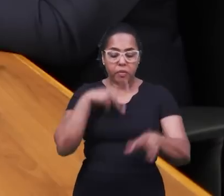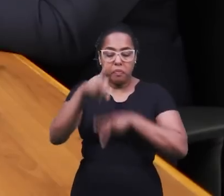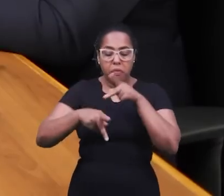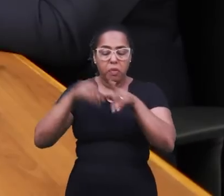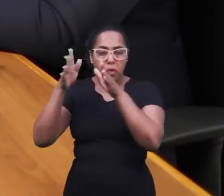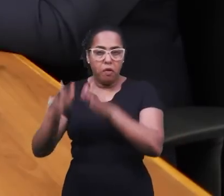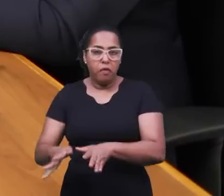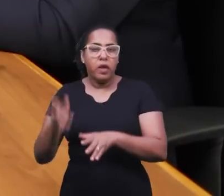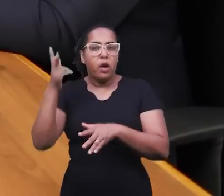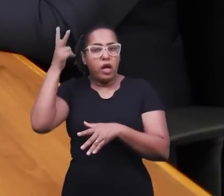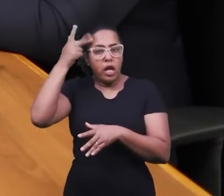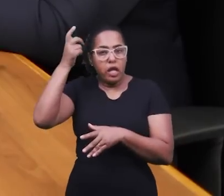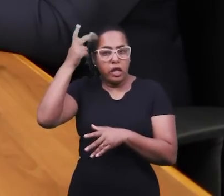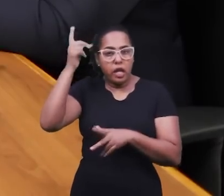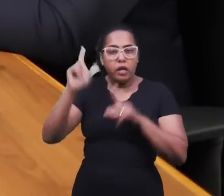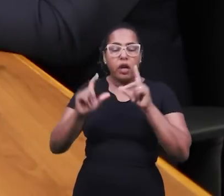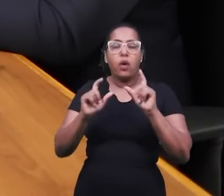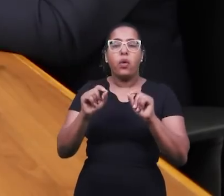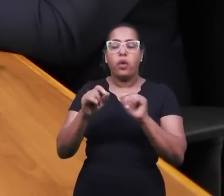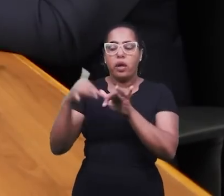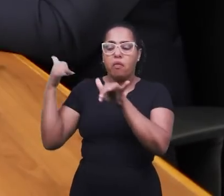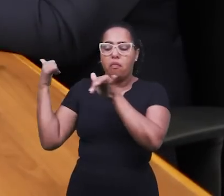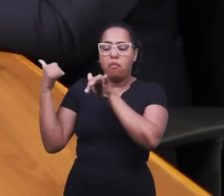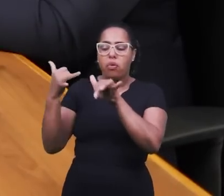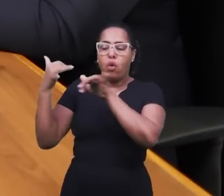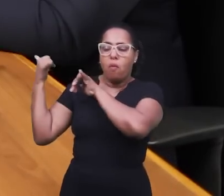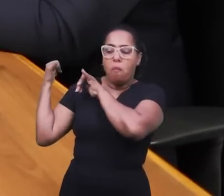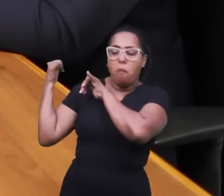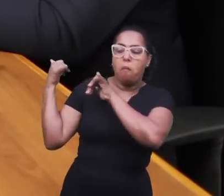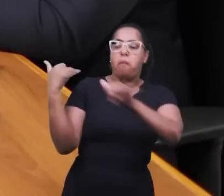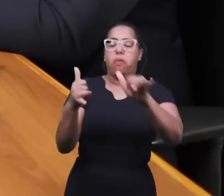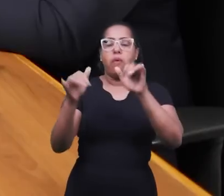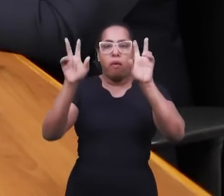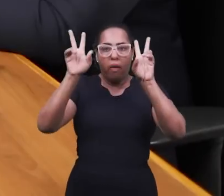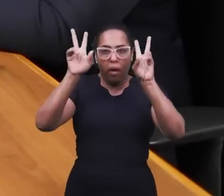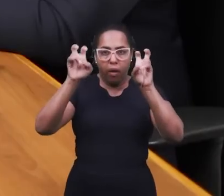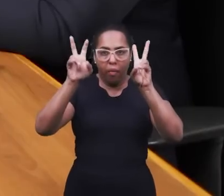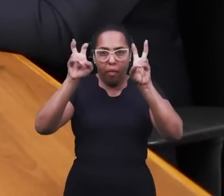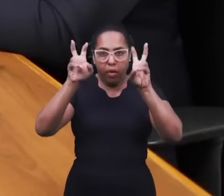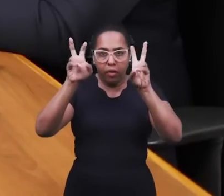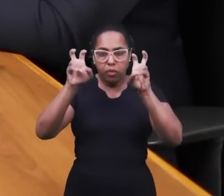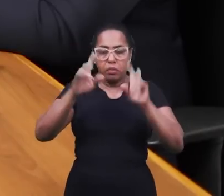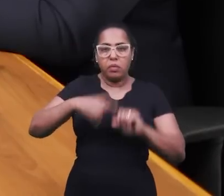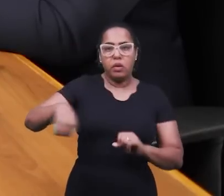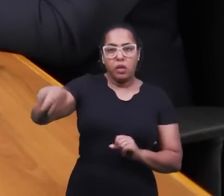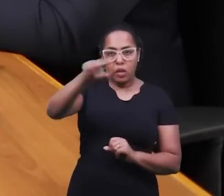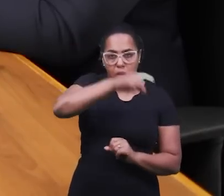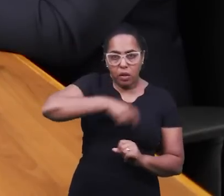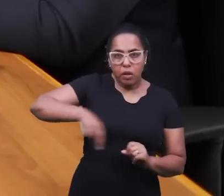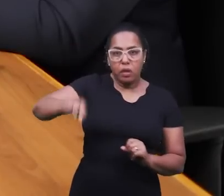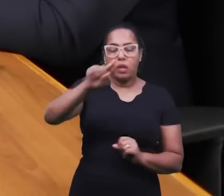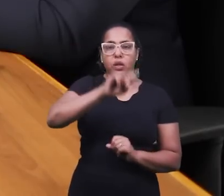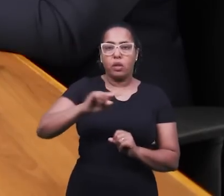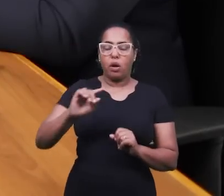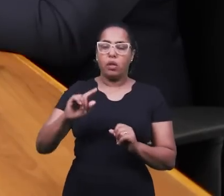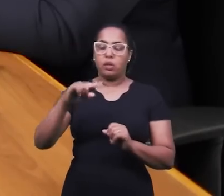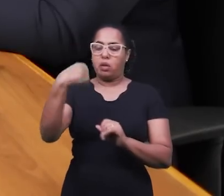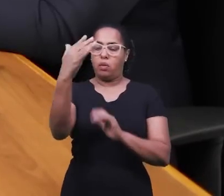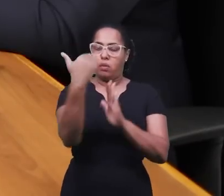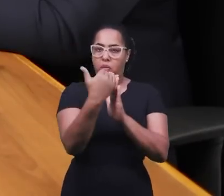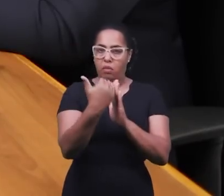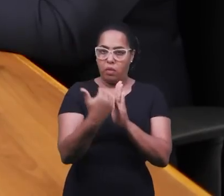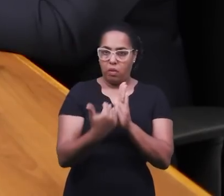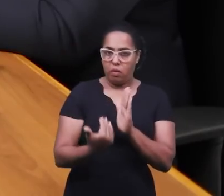chifre do carneiro, que ele era tocado, e o toque dessas trombetas, ou desse shofar, ou desse chifre de carneiro,